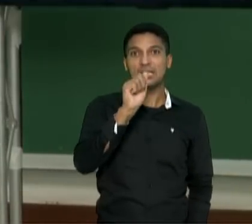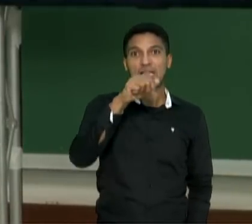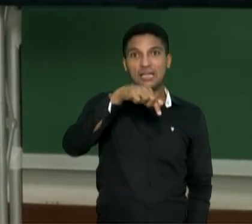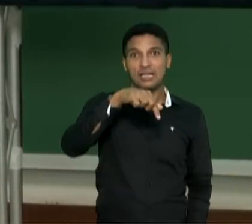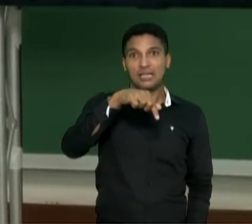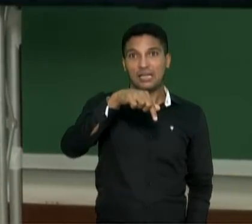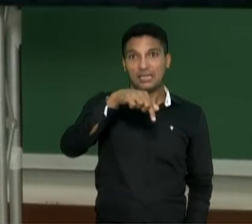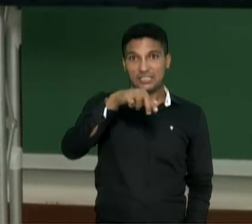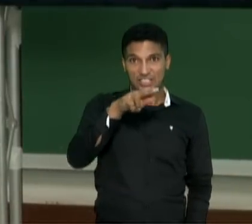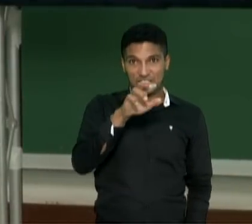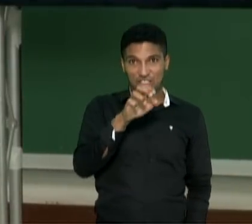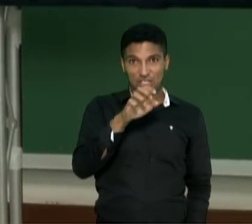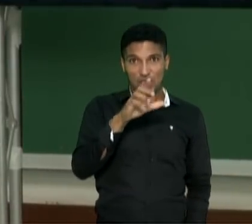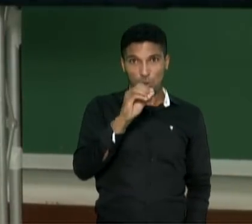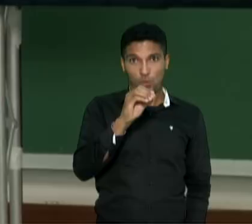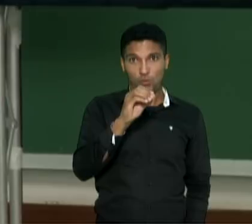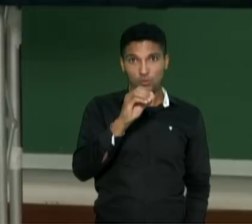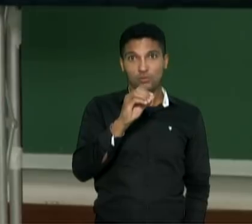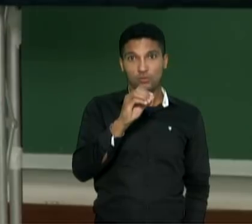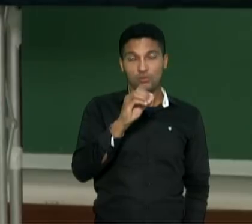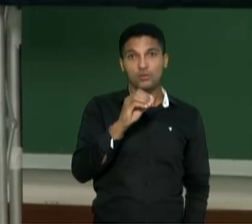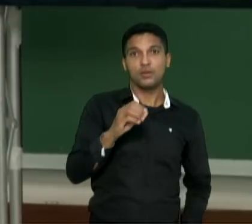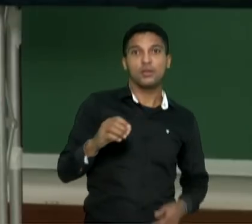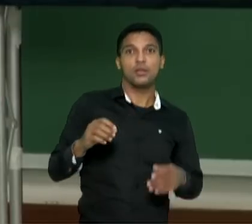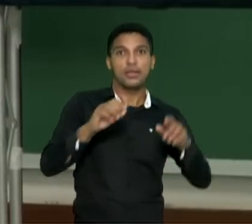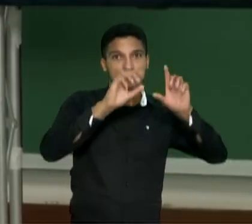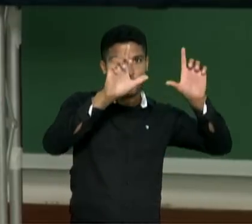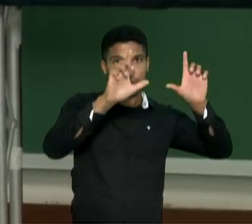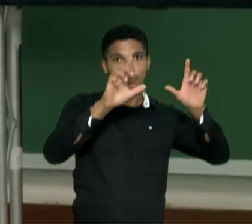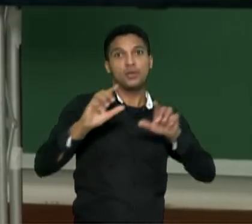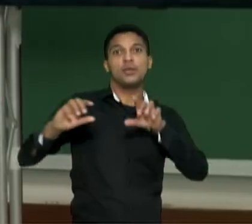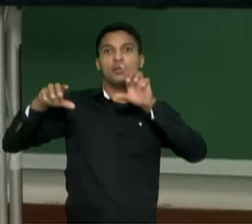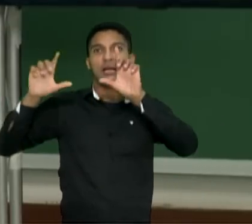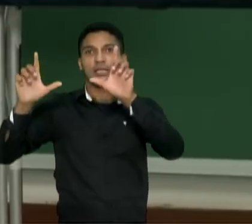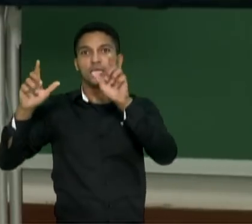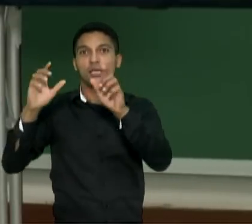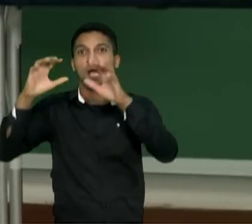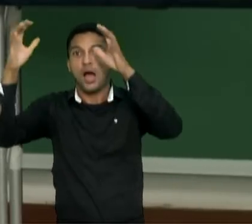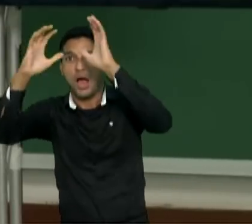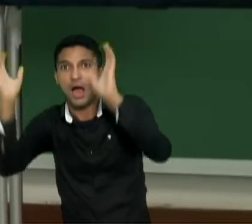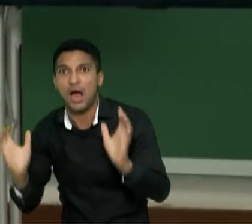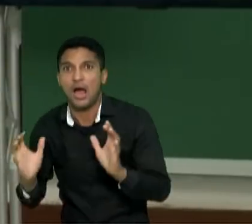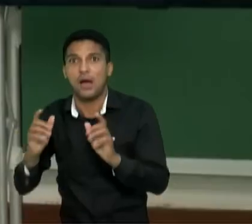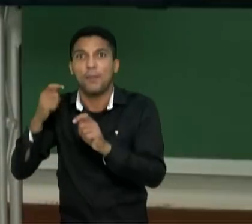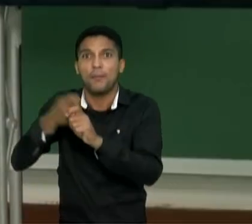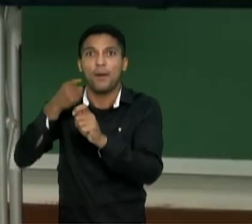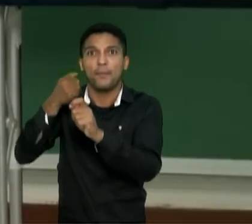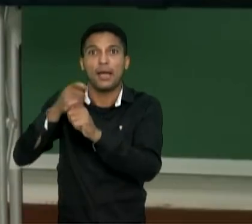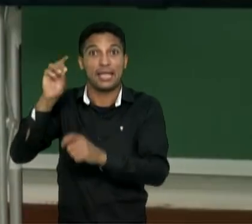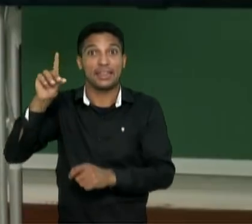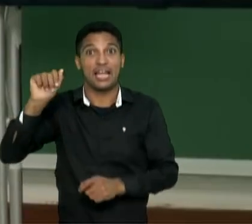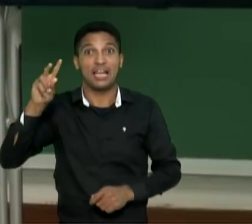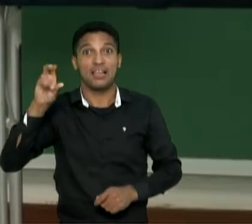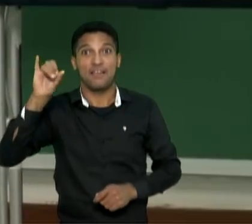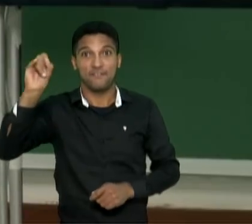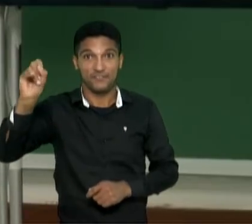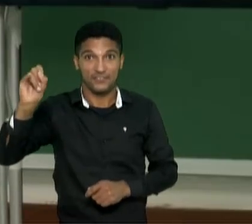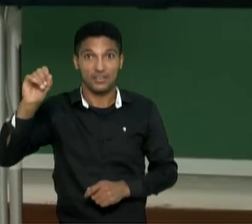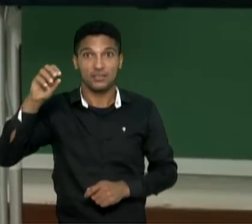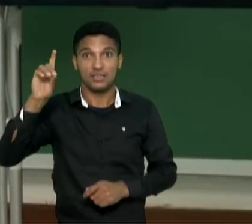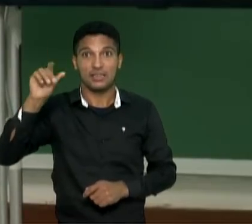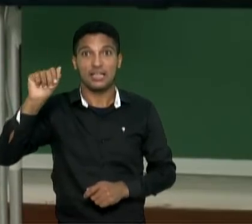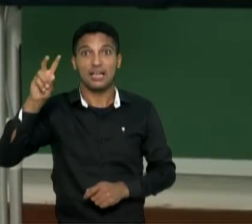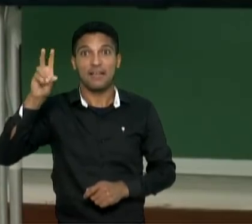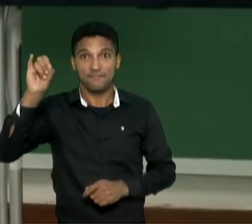primeira imagem a gente vai ver relacionada ao Renascimento, o primeiro Davi, e o segundo Davi ao Barroco. Então, isso é